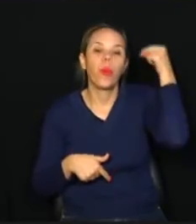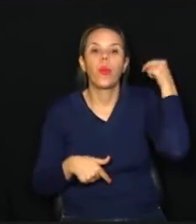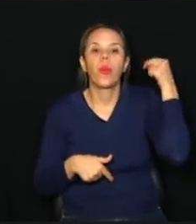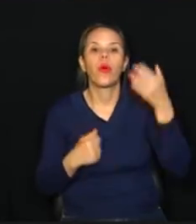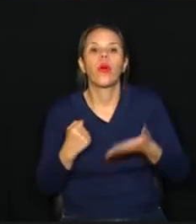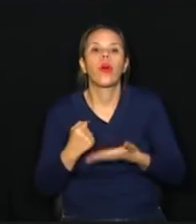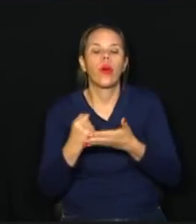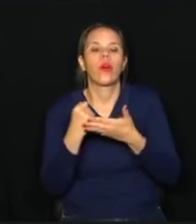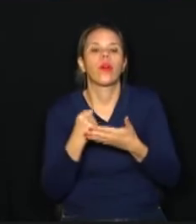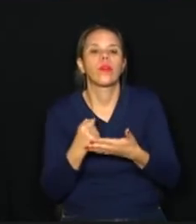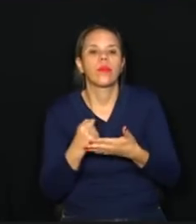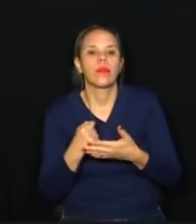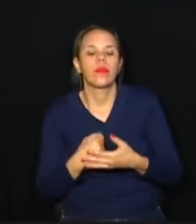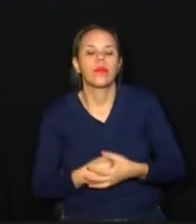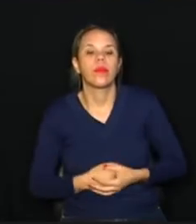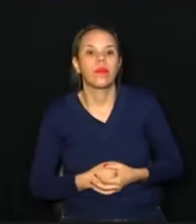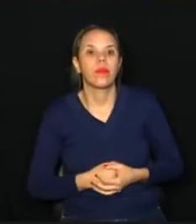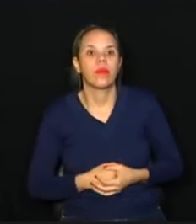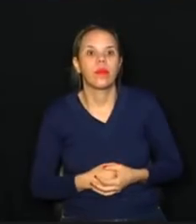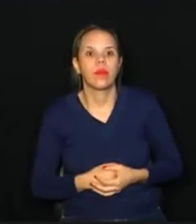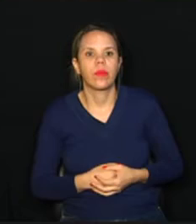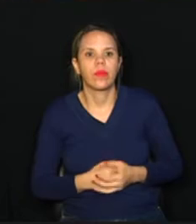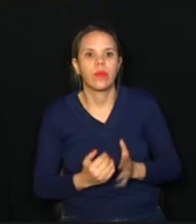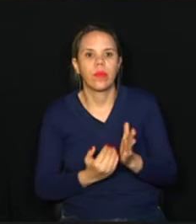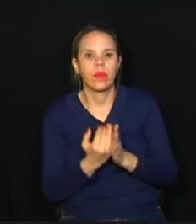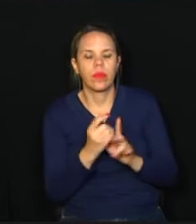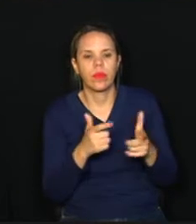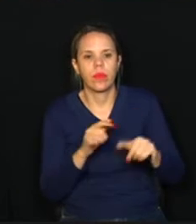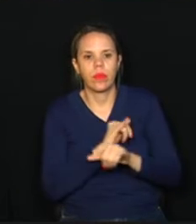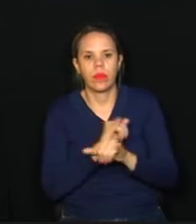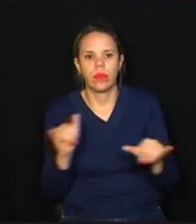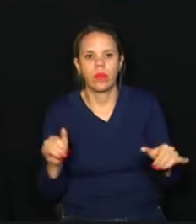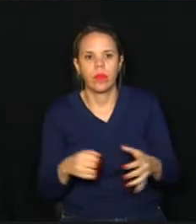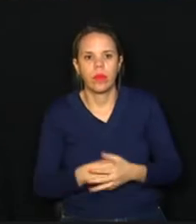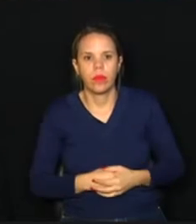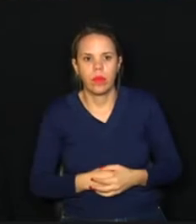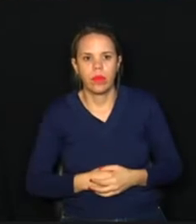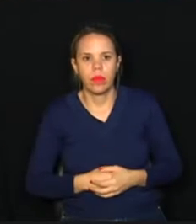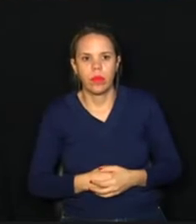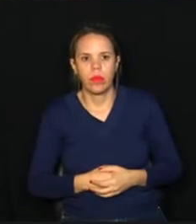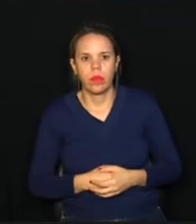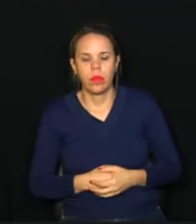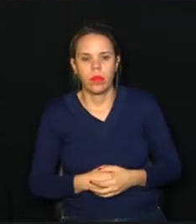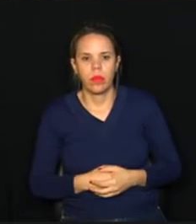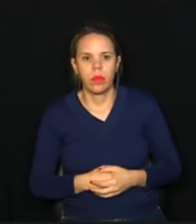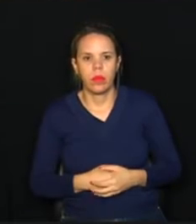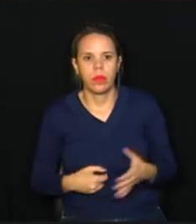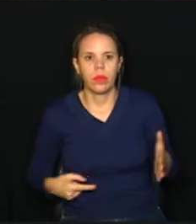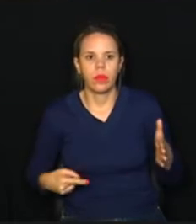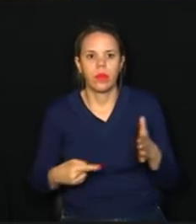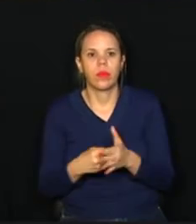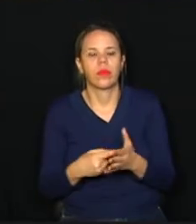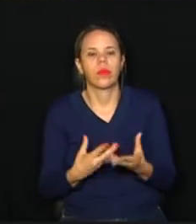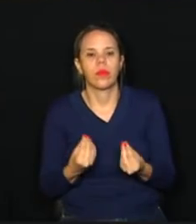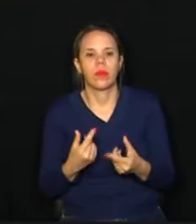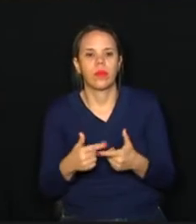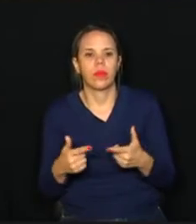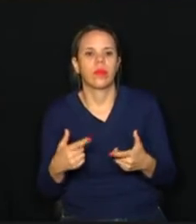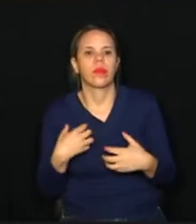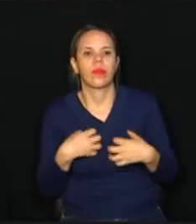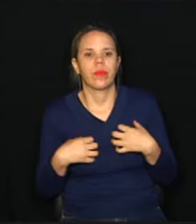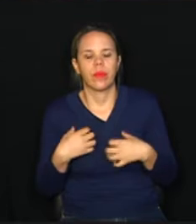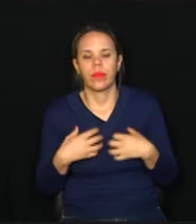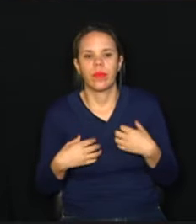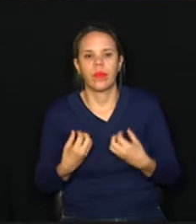a publicizar e aumentar a divulgação dessas denúncias muito contundentes,